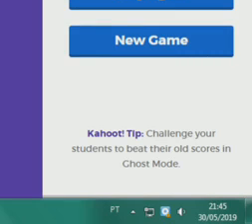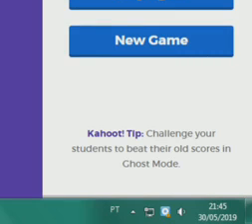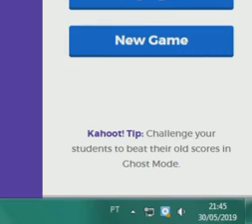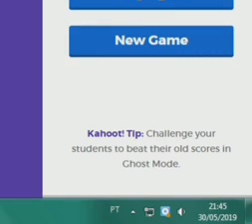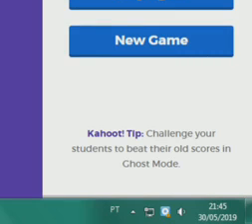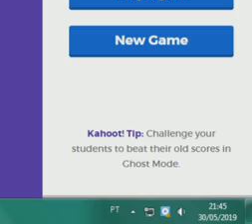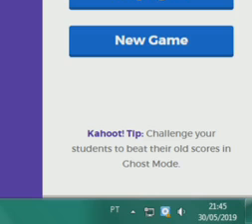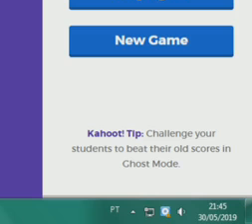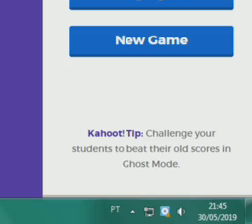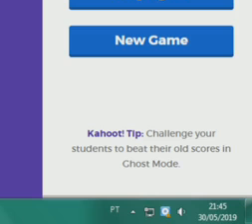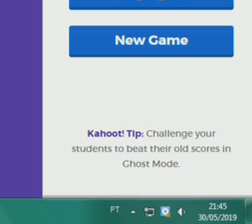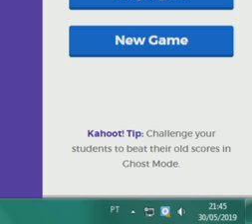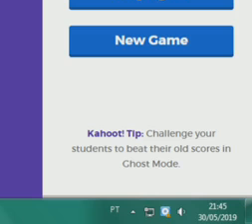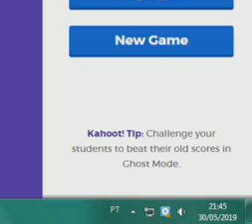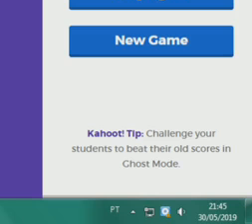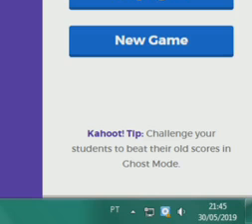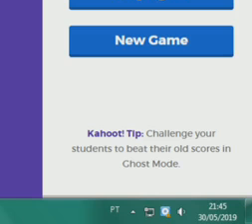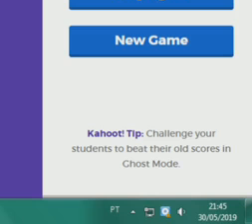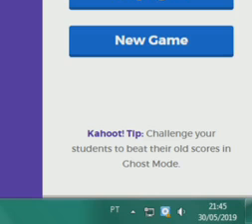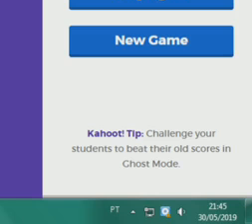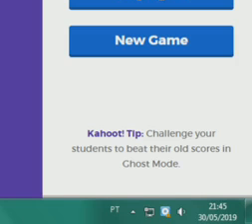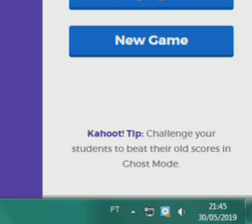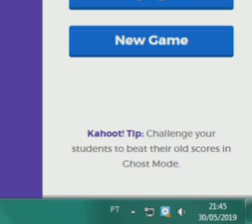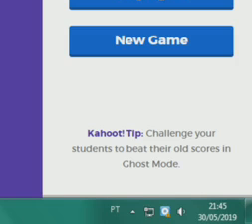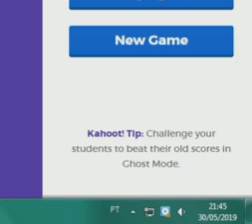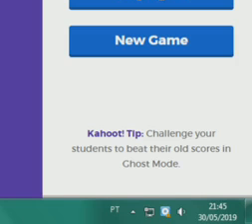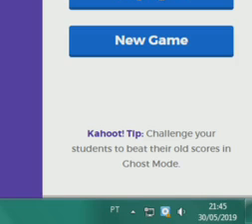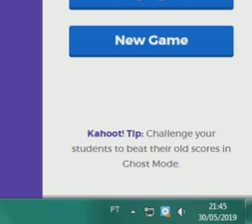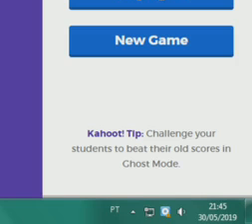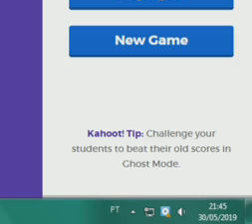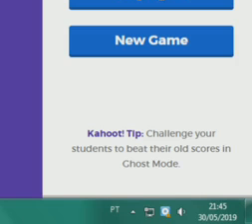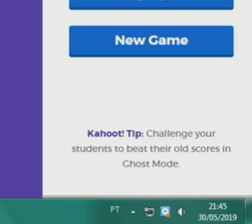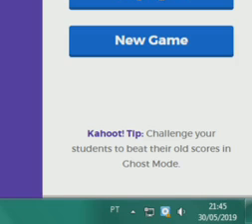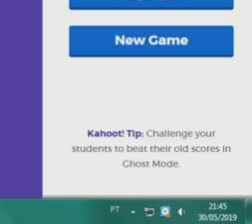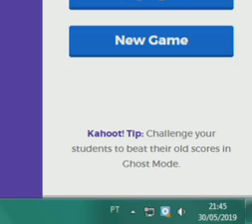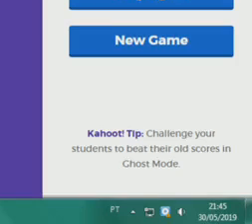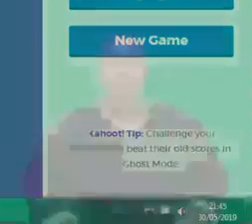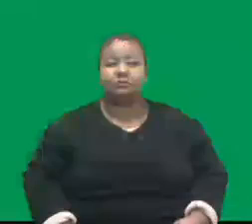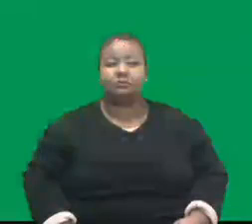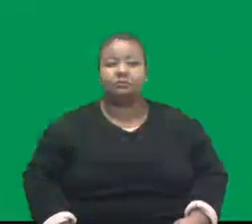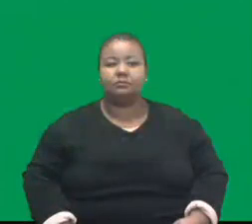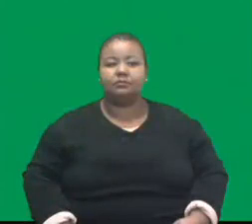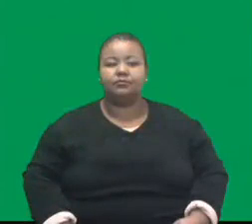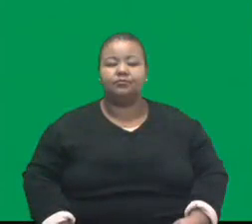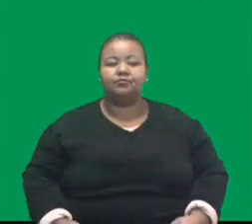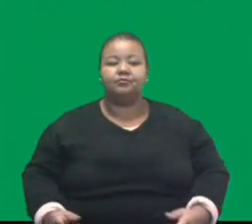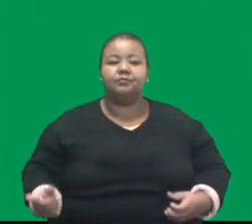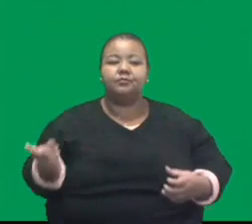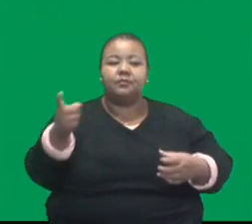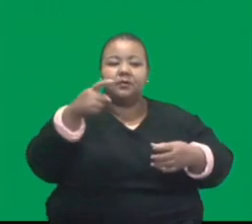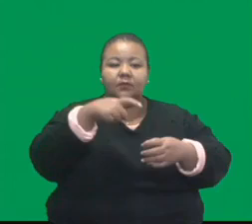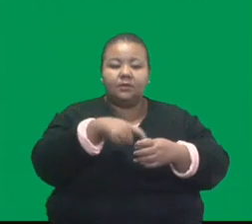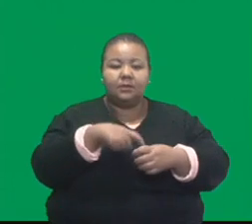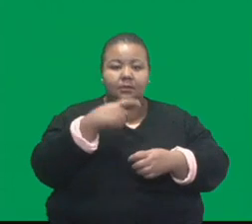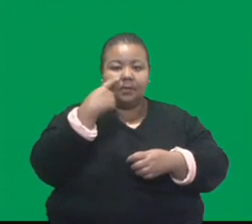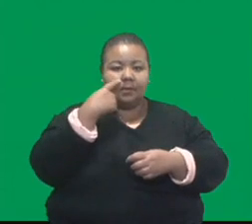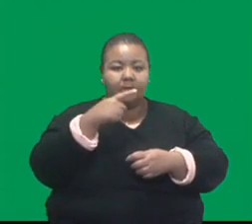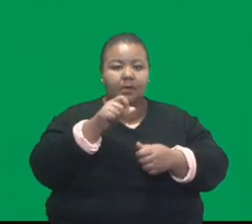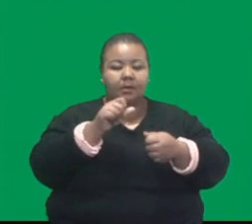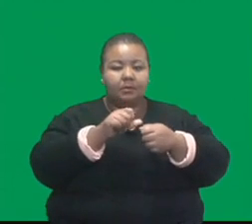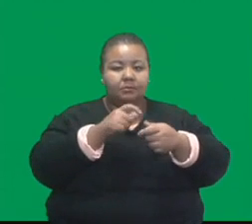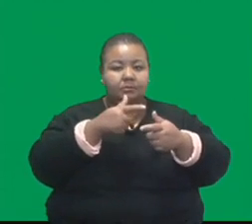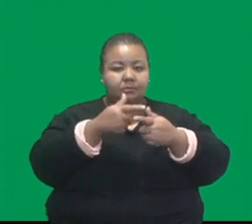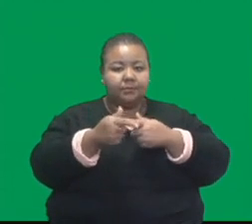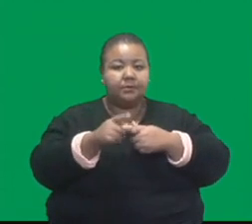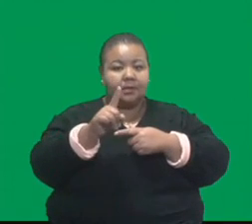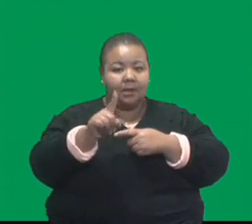como nossas respostas para o nosso Kahoot. Então, voltando agora para verificar essa situação que ela é